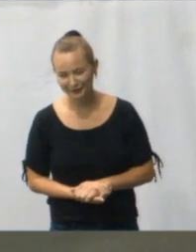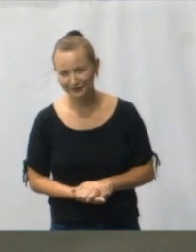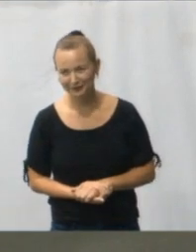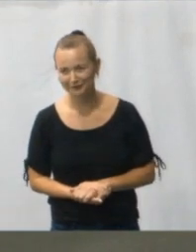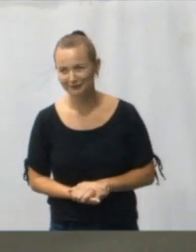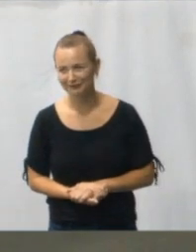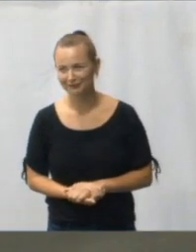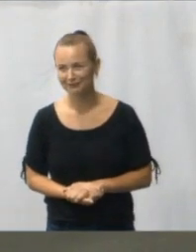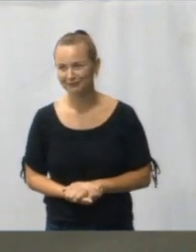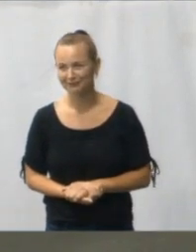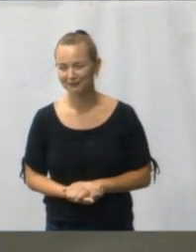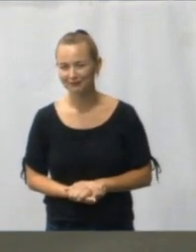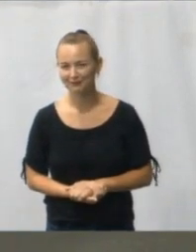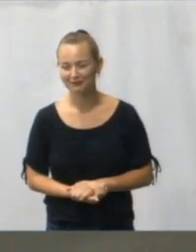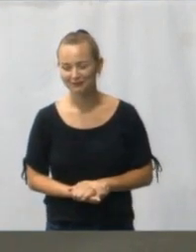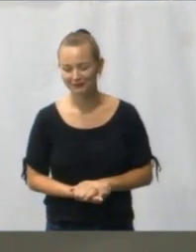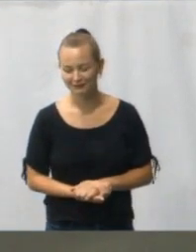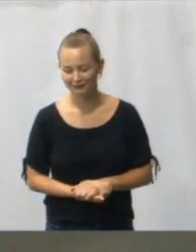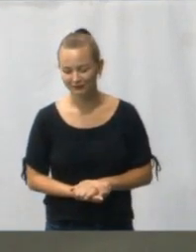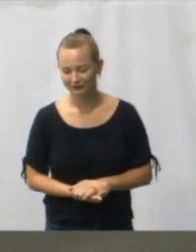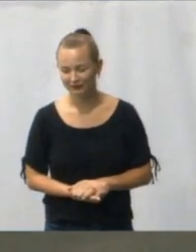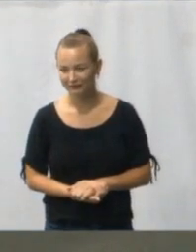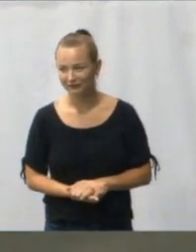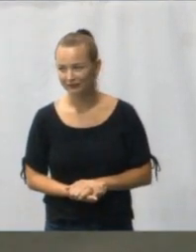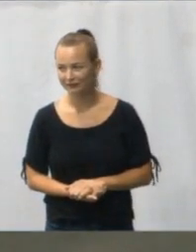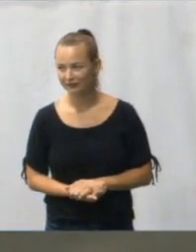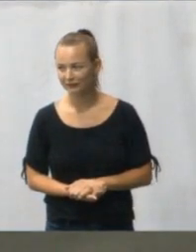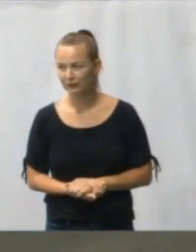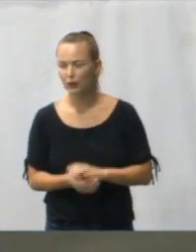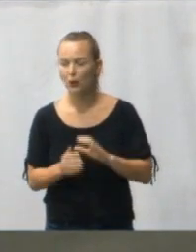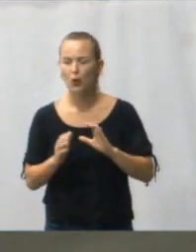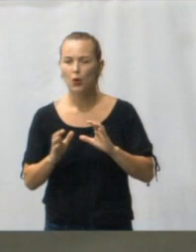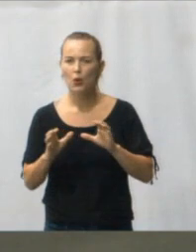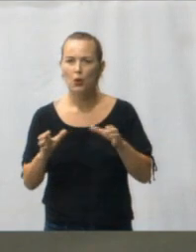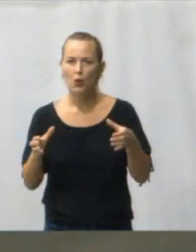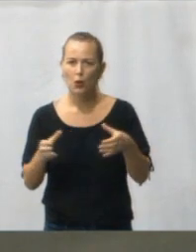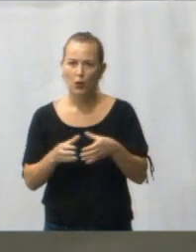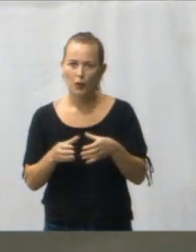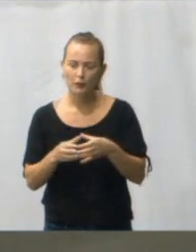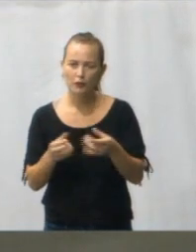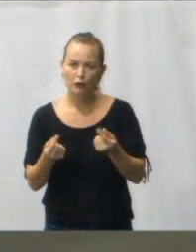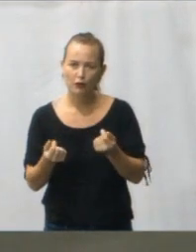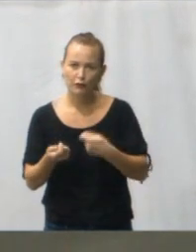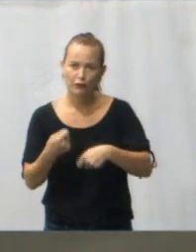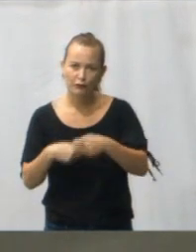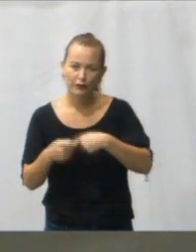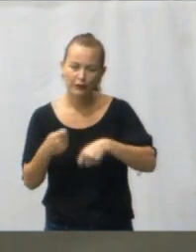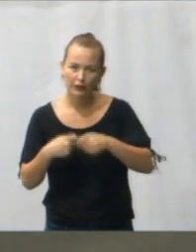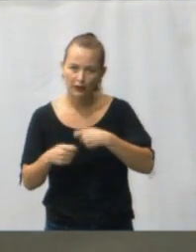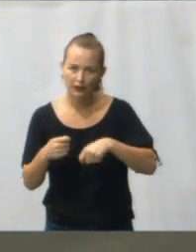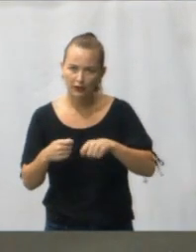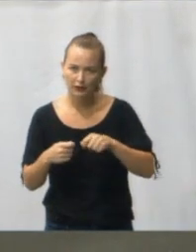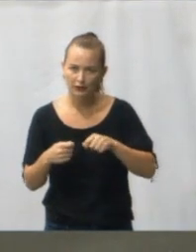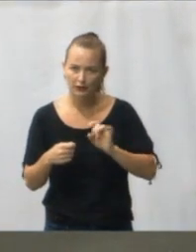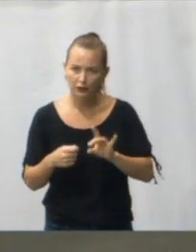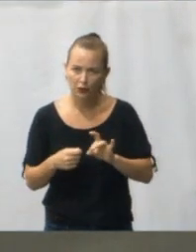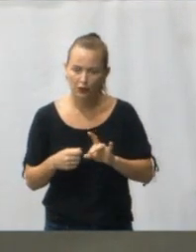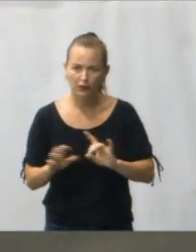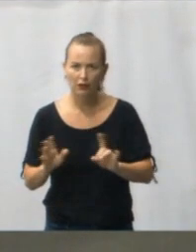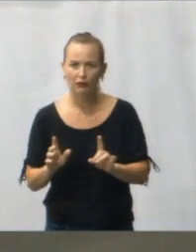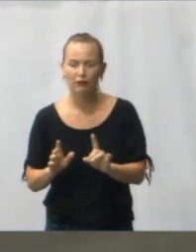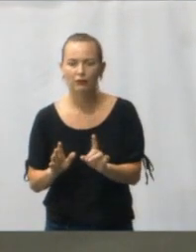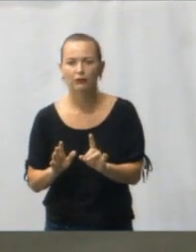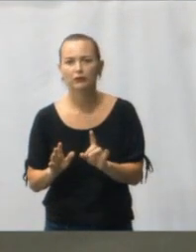Presidente de Comissão de Finanças no Pazarão, é só dele e acabou então? Não, só representativo. Ok, então agora vai para... Não,